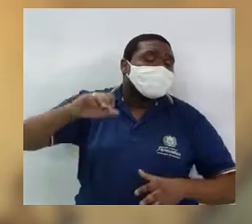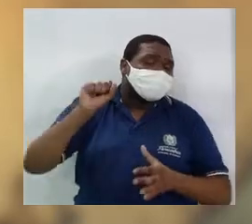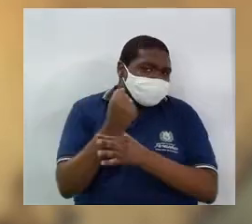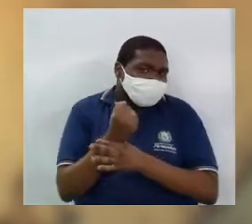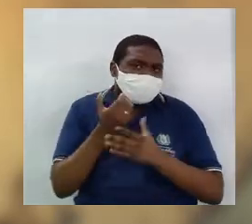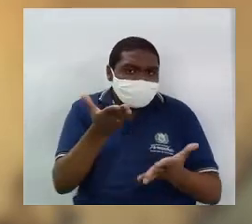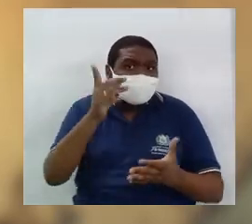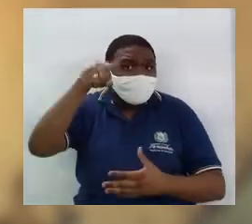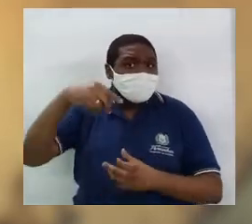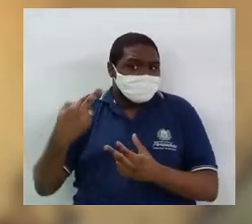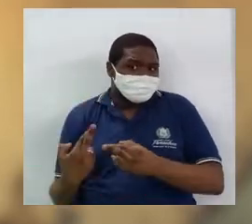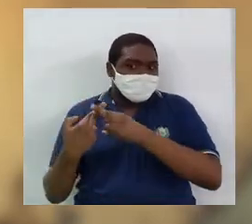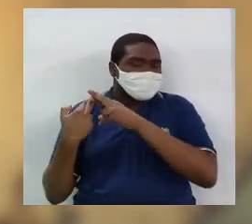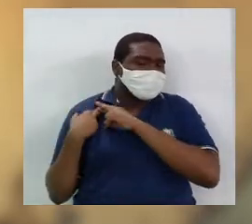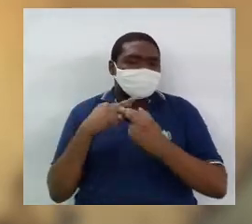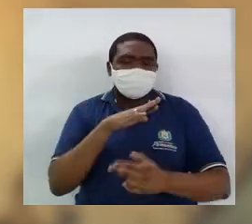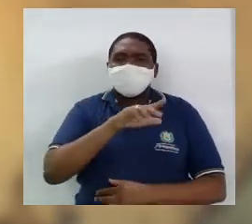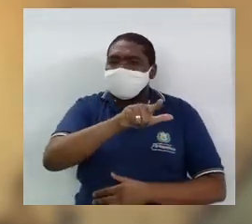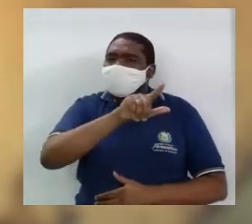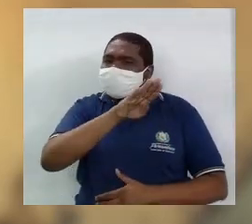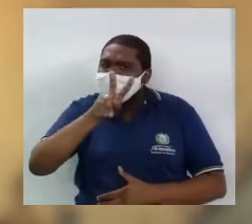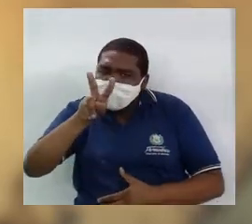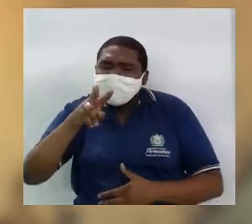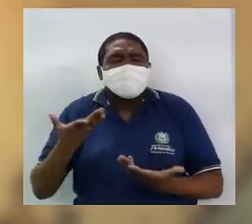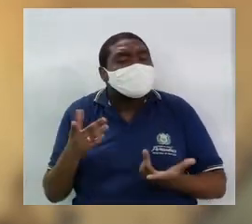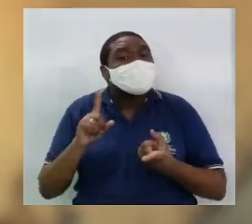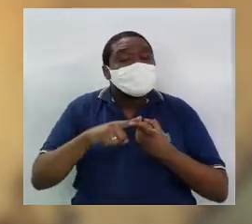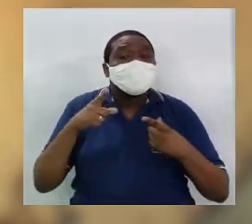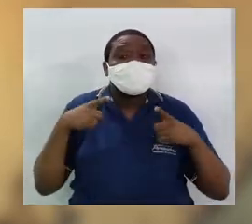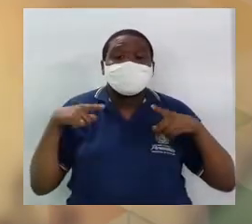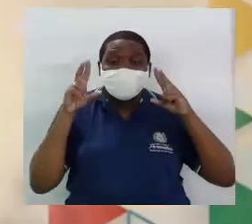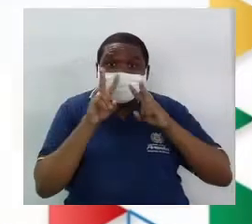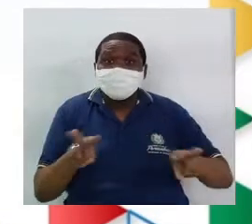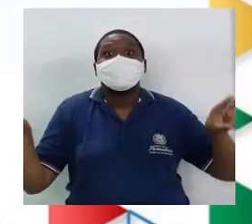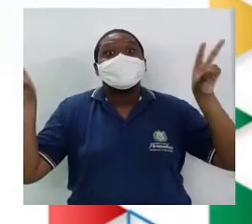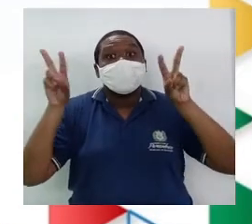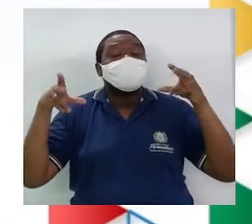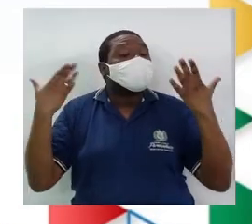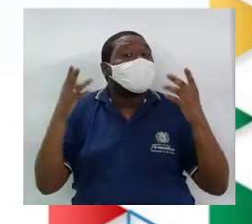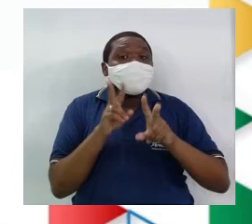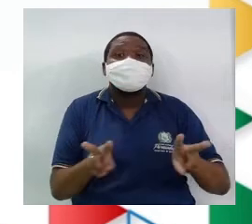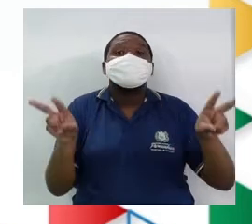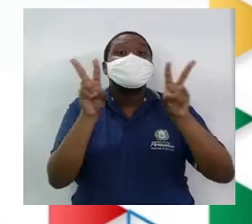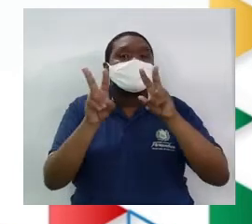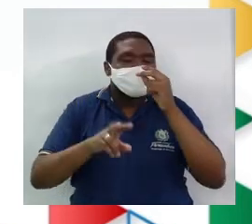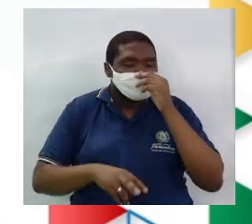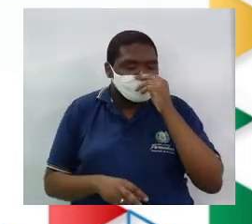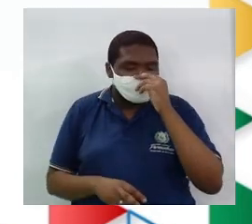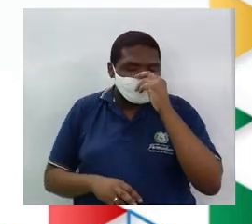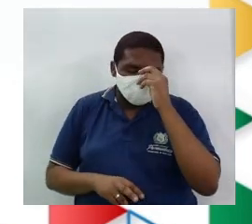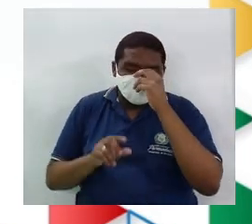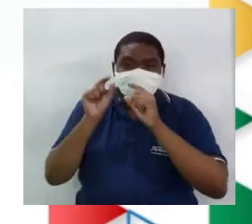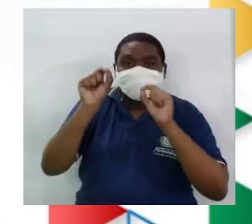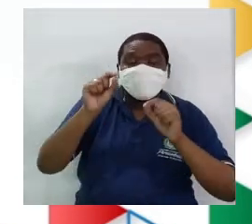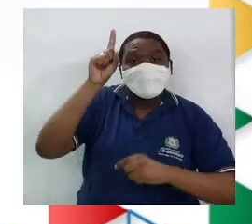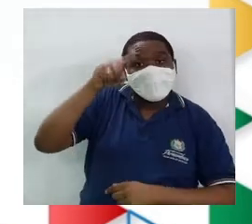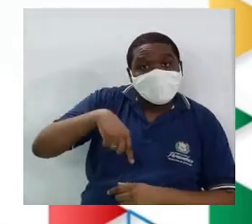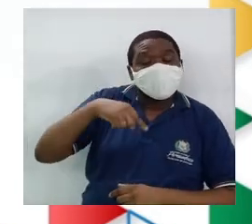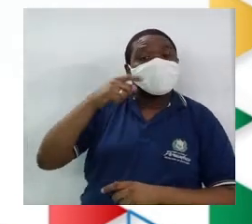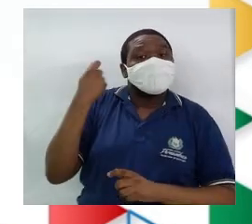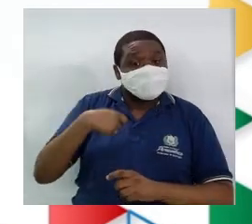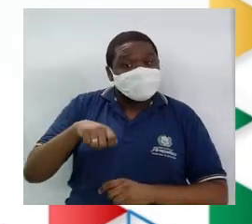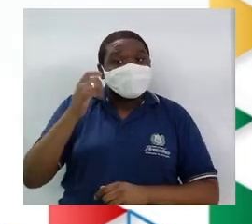Da LBV. E ela tem uma visão. E qual será a visão dela? Olhem comigo, acompanhem comigo. Ser